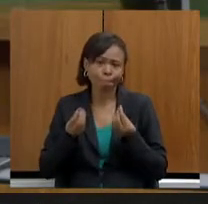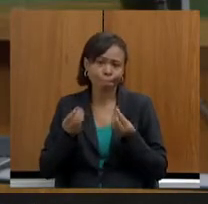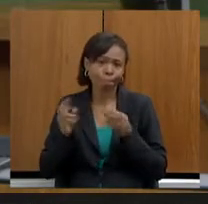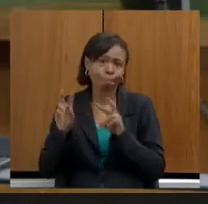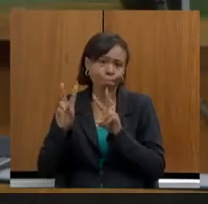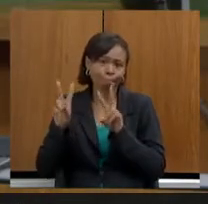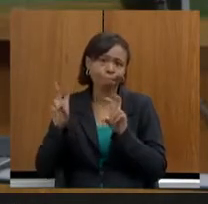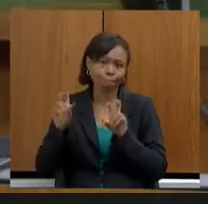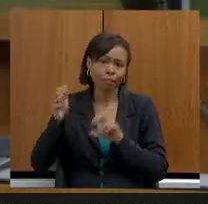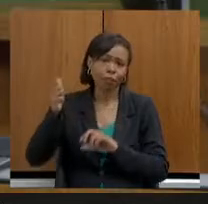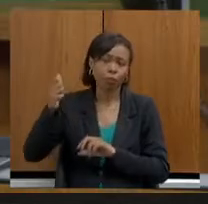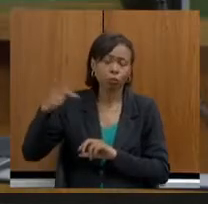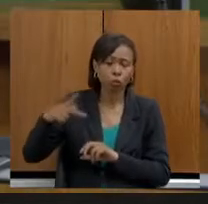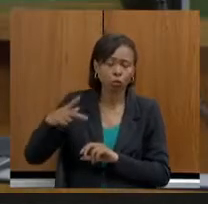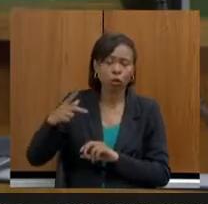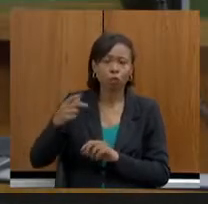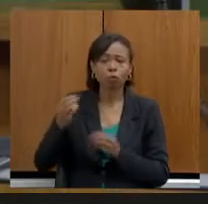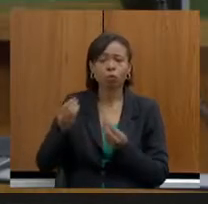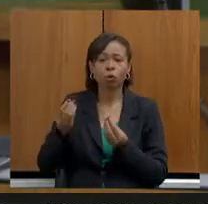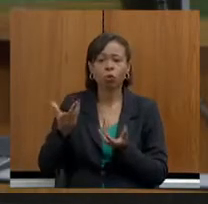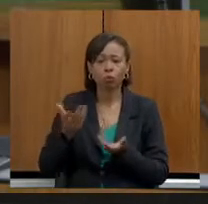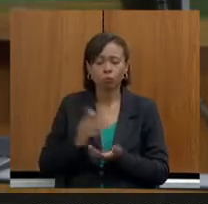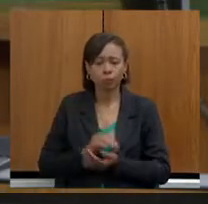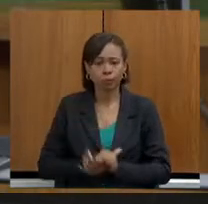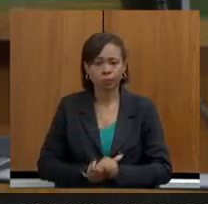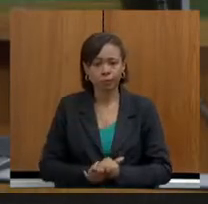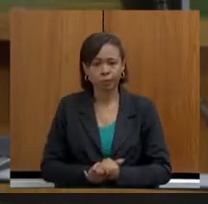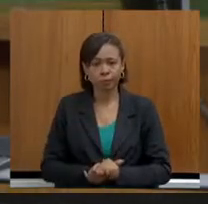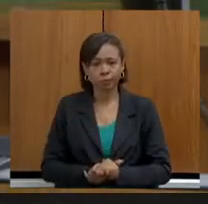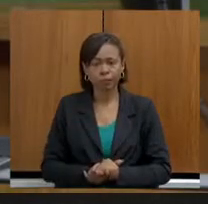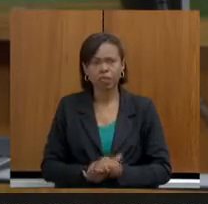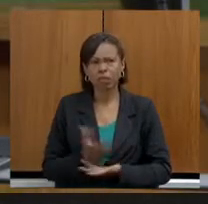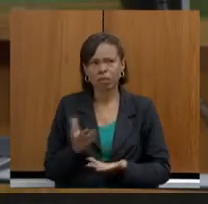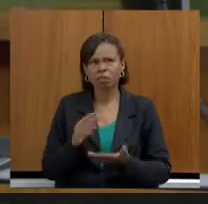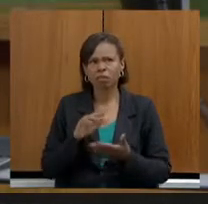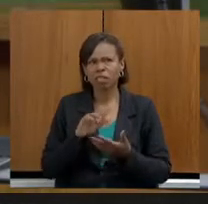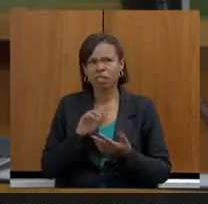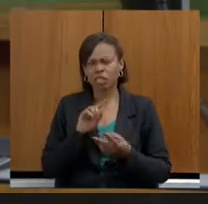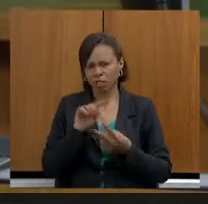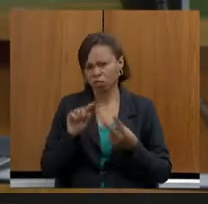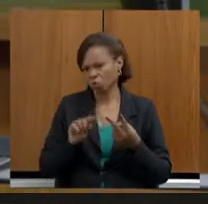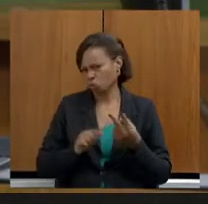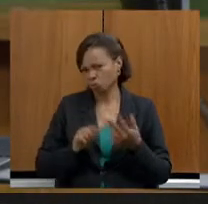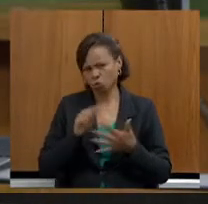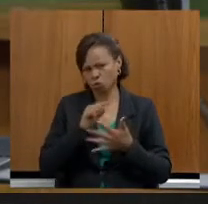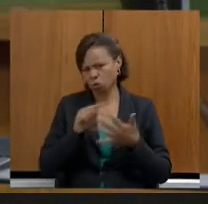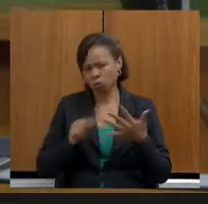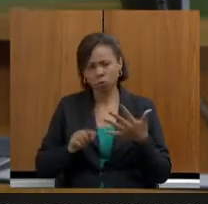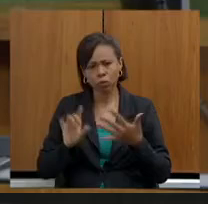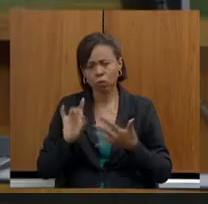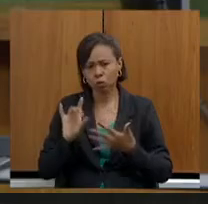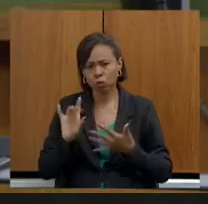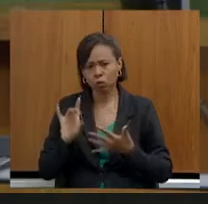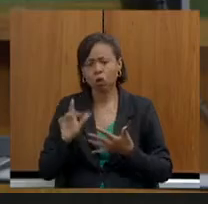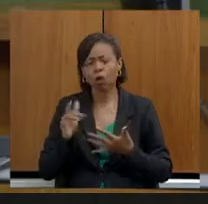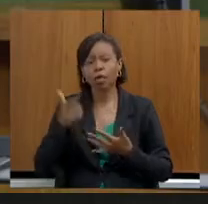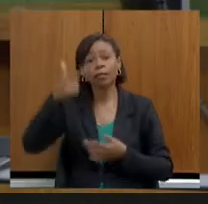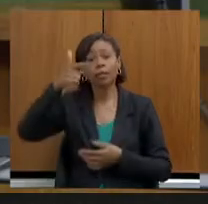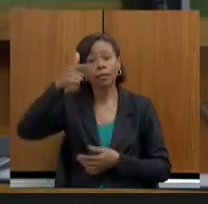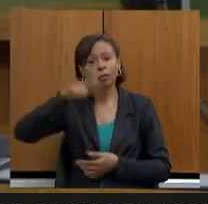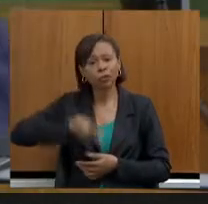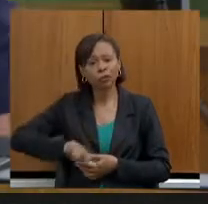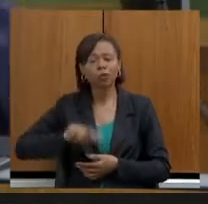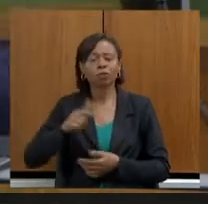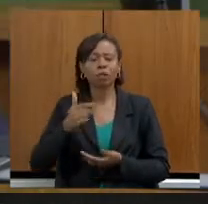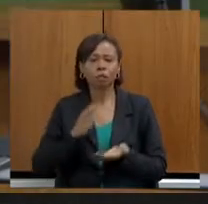nessa nessa forma de resolver isto O que são essas minhas considerações e E mais uma vez